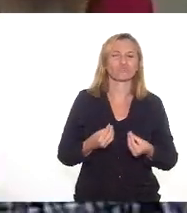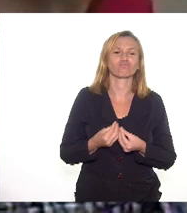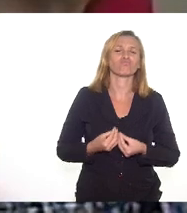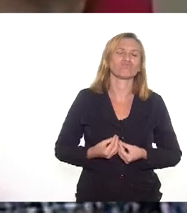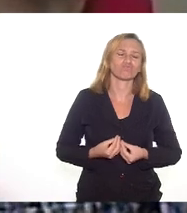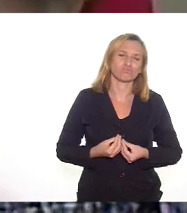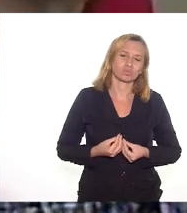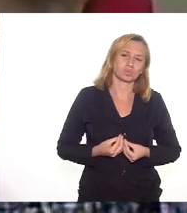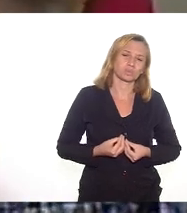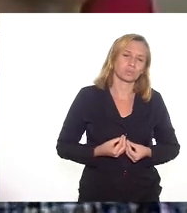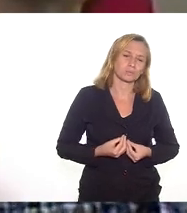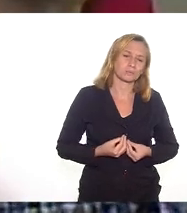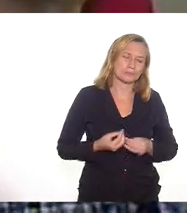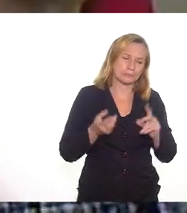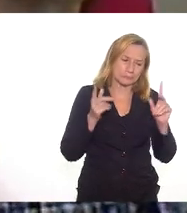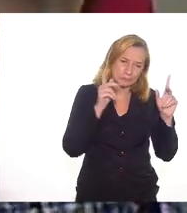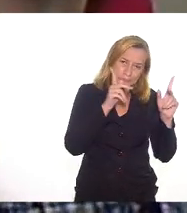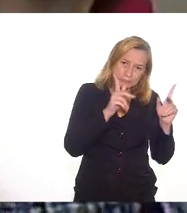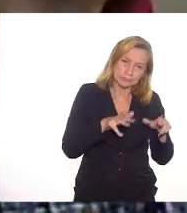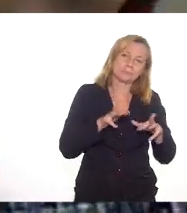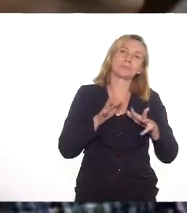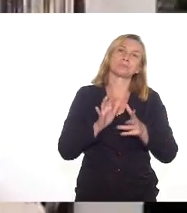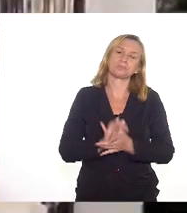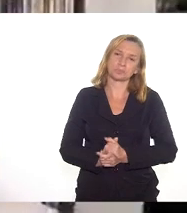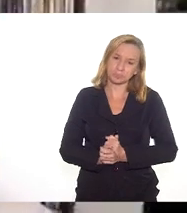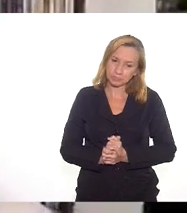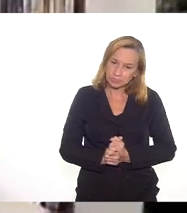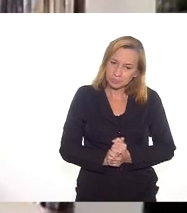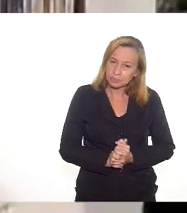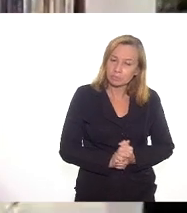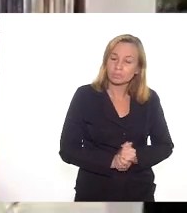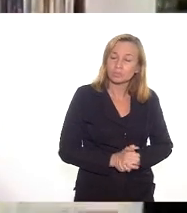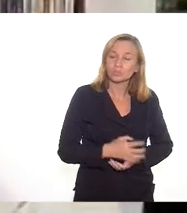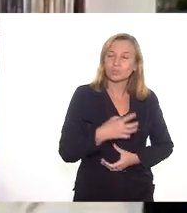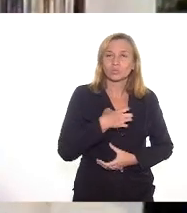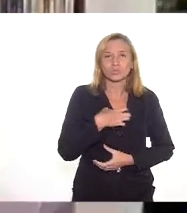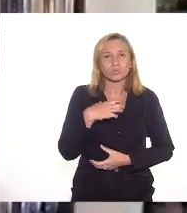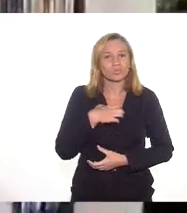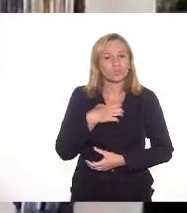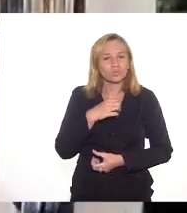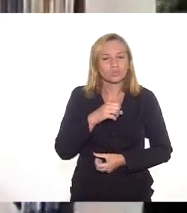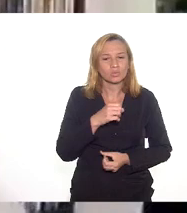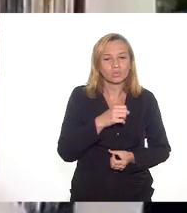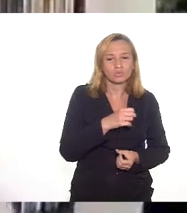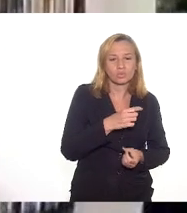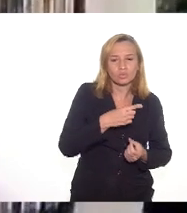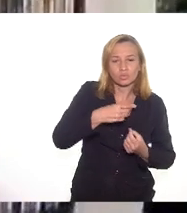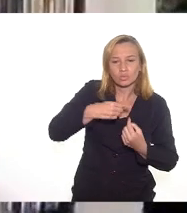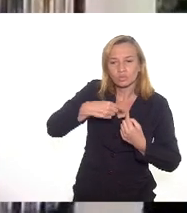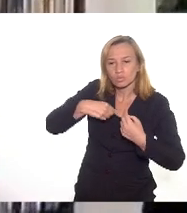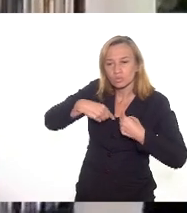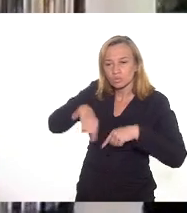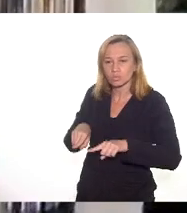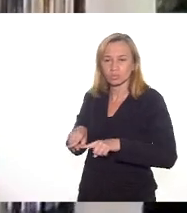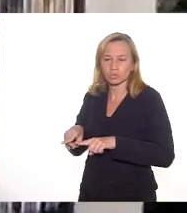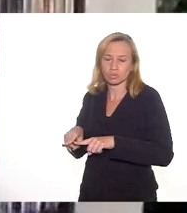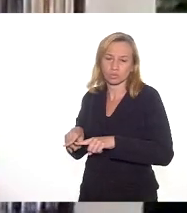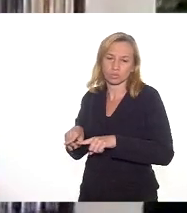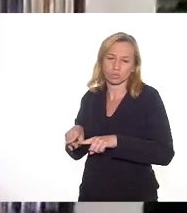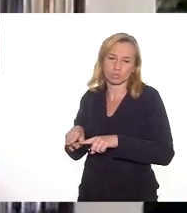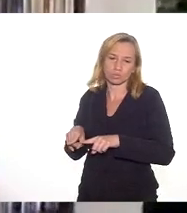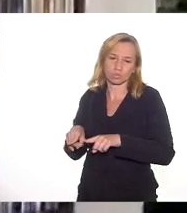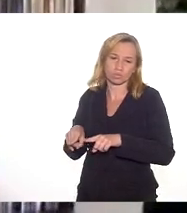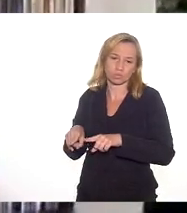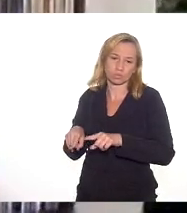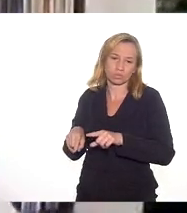mais diferente e no sentido contrário. Tudo, tudo, tudo,